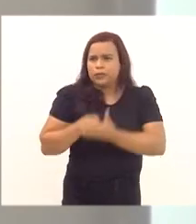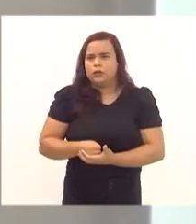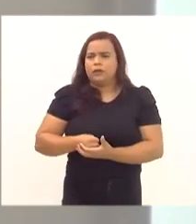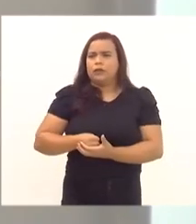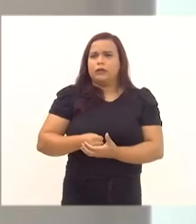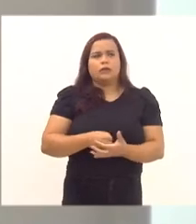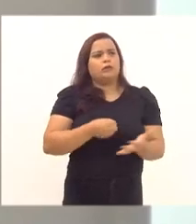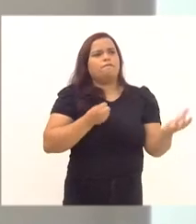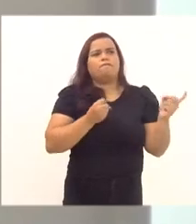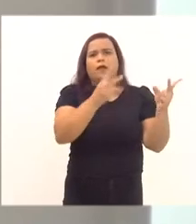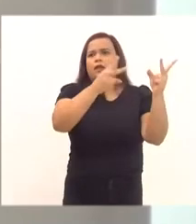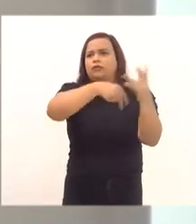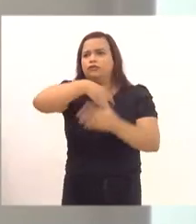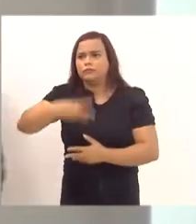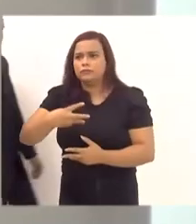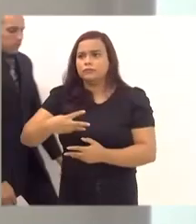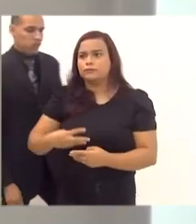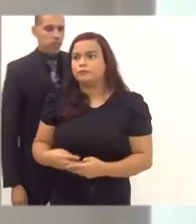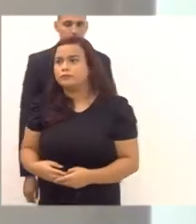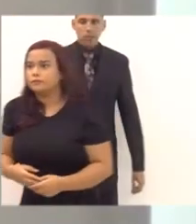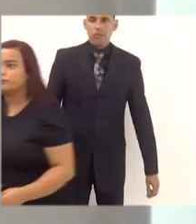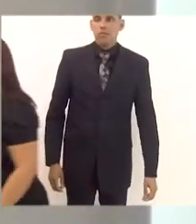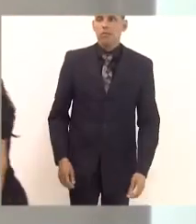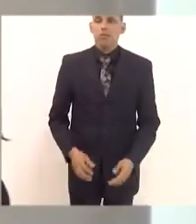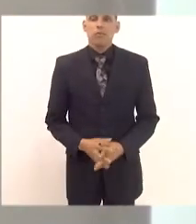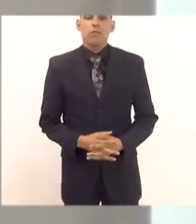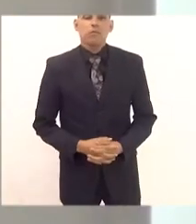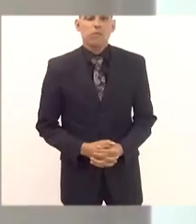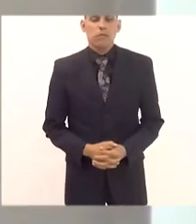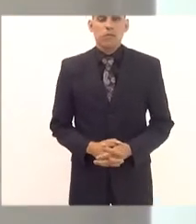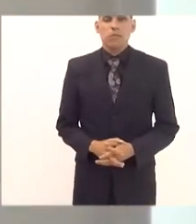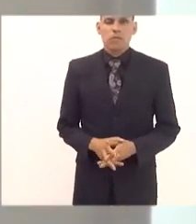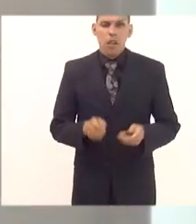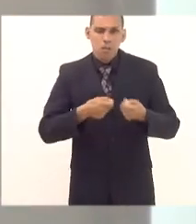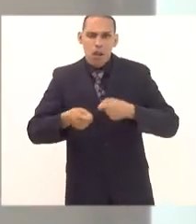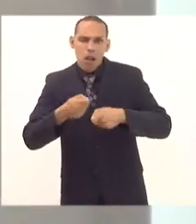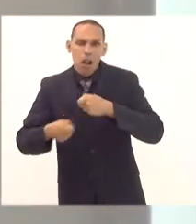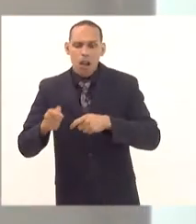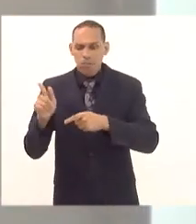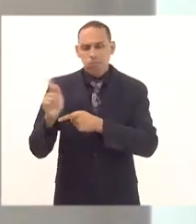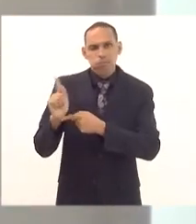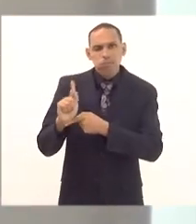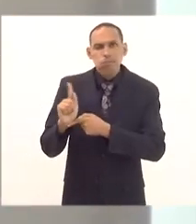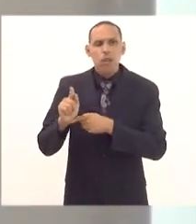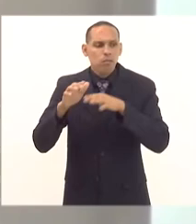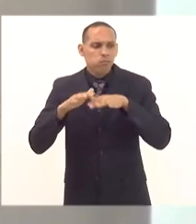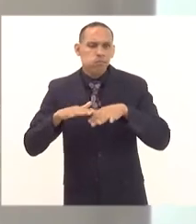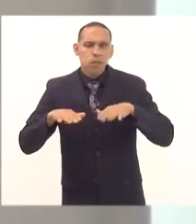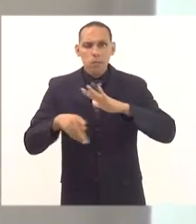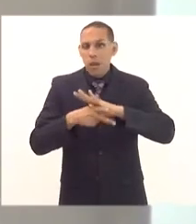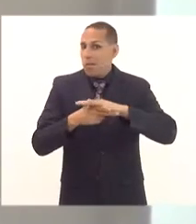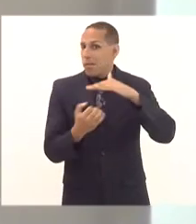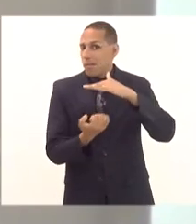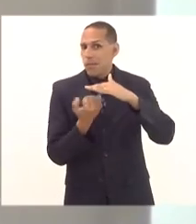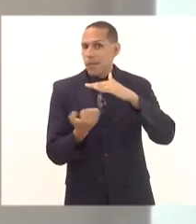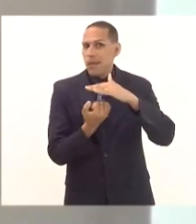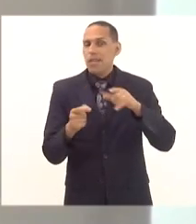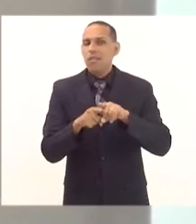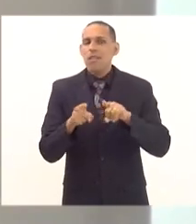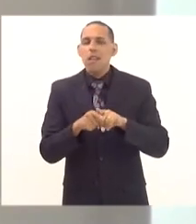ele precariza curso os administradores os gestores desta empresa